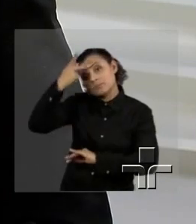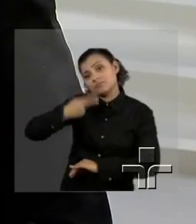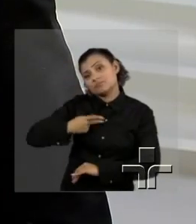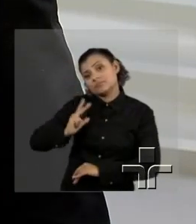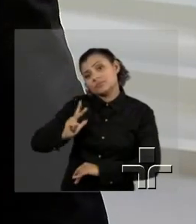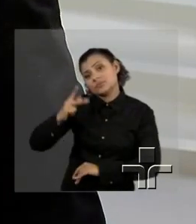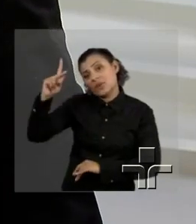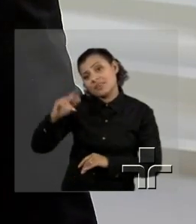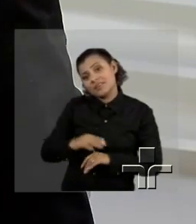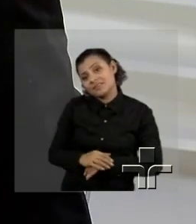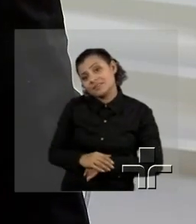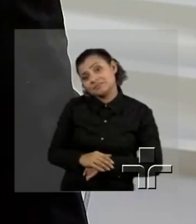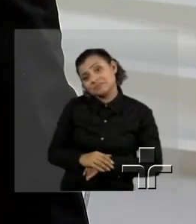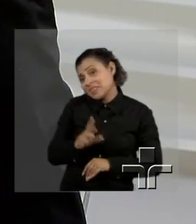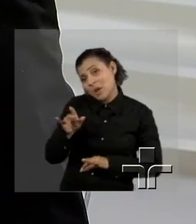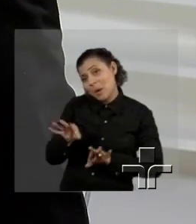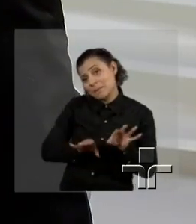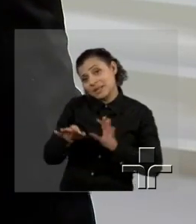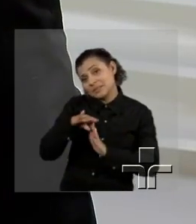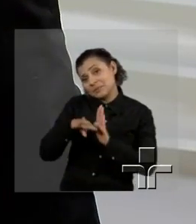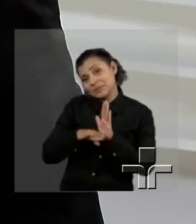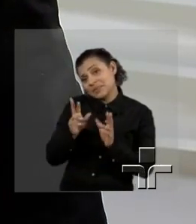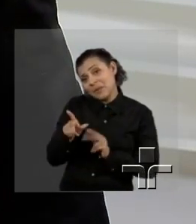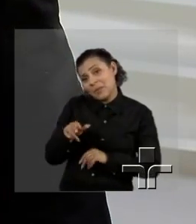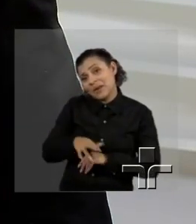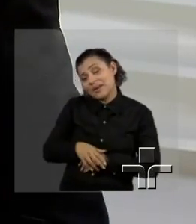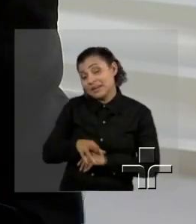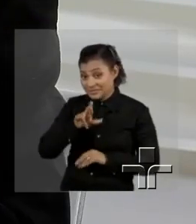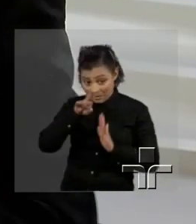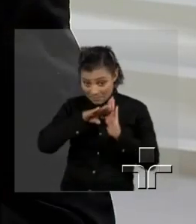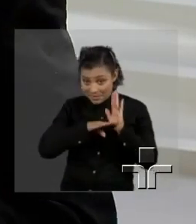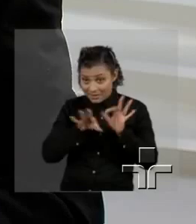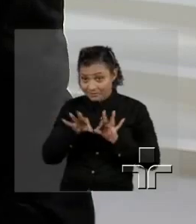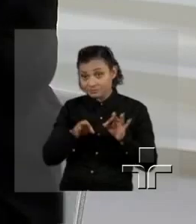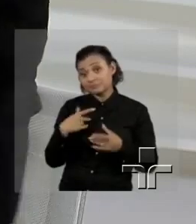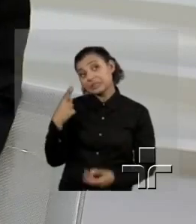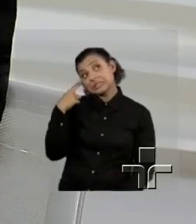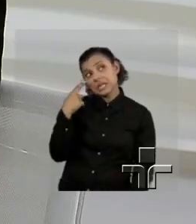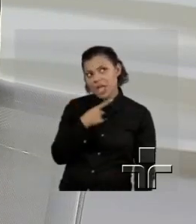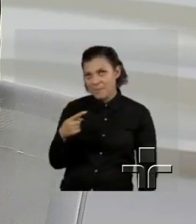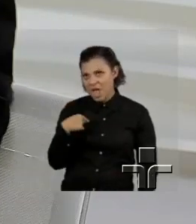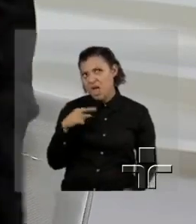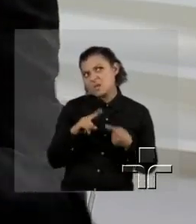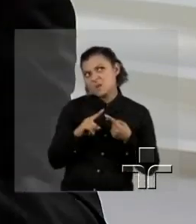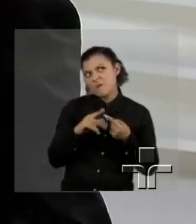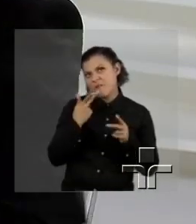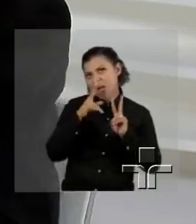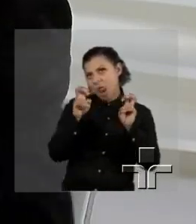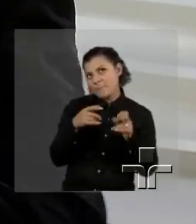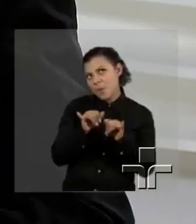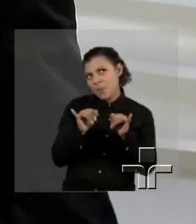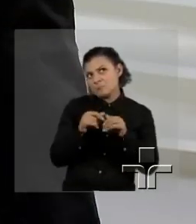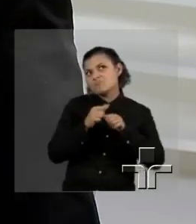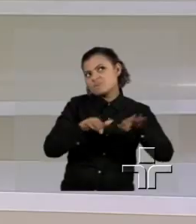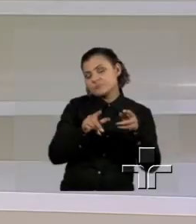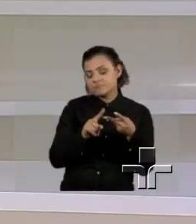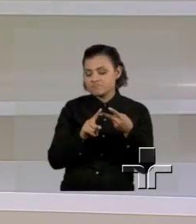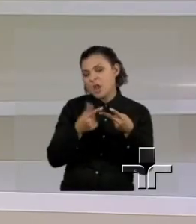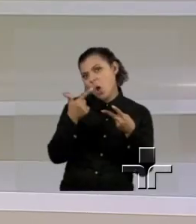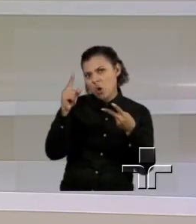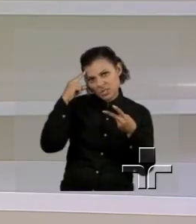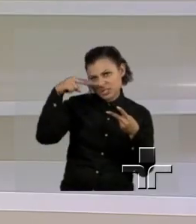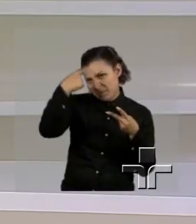que o senhor teria comentado coisas sobre o presidente Bolsonaro. E eu tenho certeza que se o senhor escrevesse uma carta para a